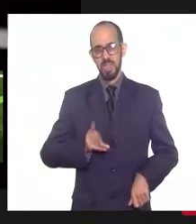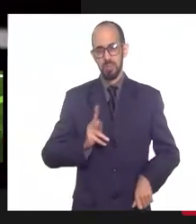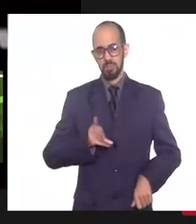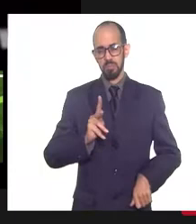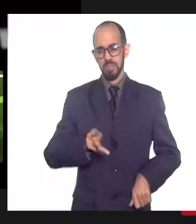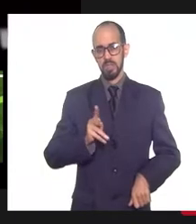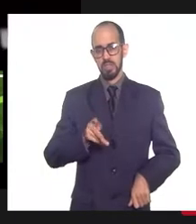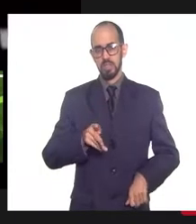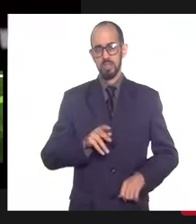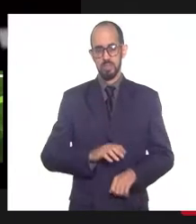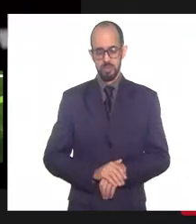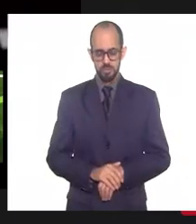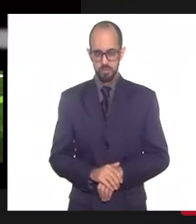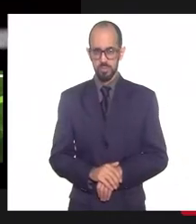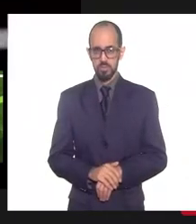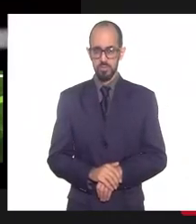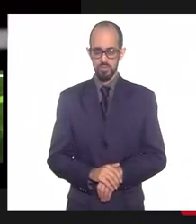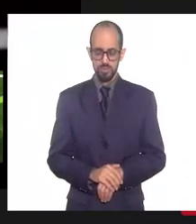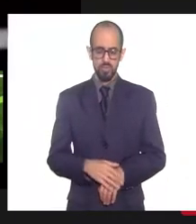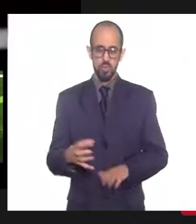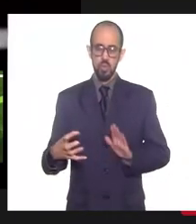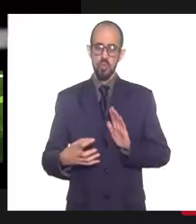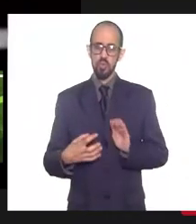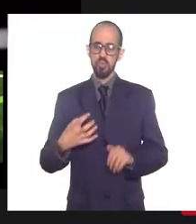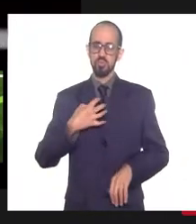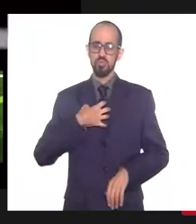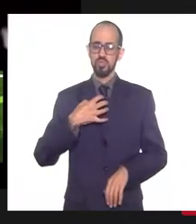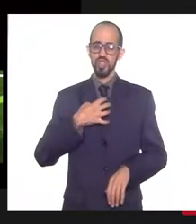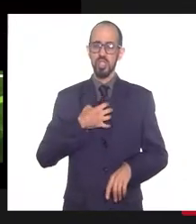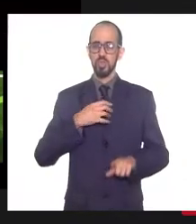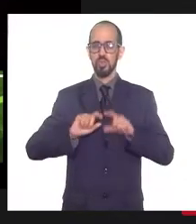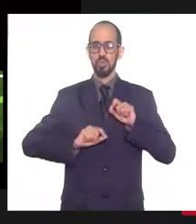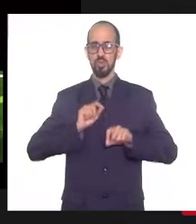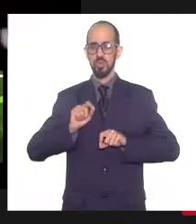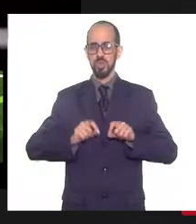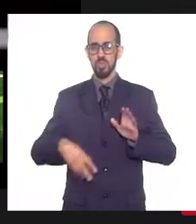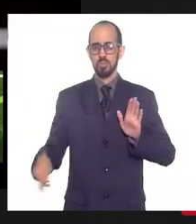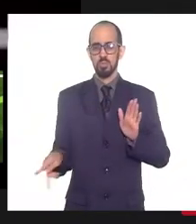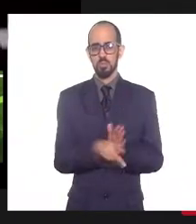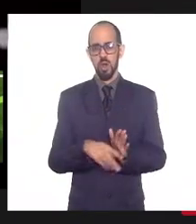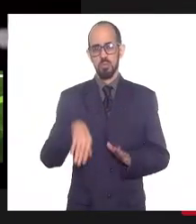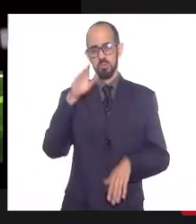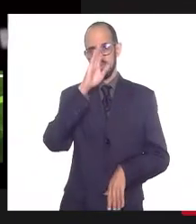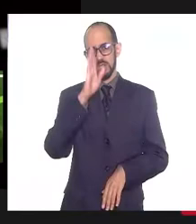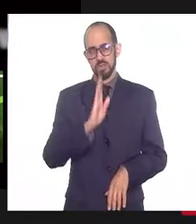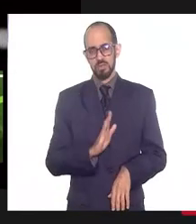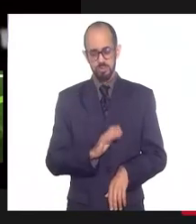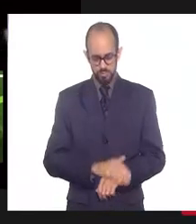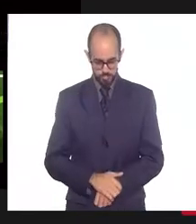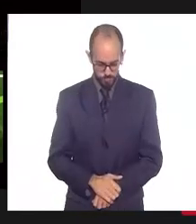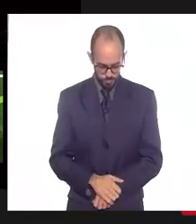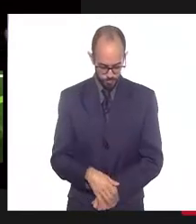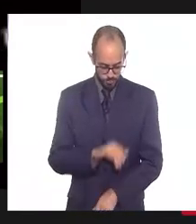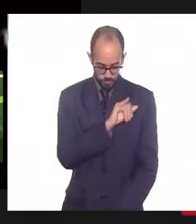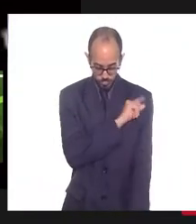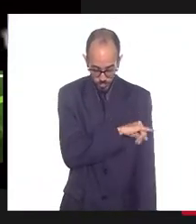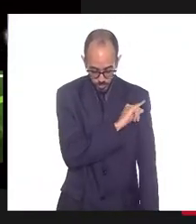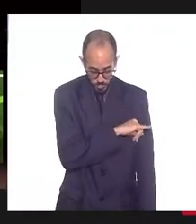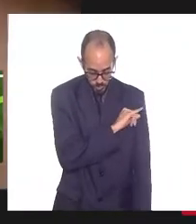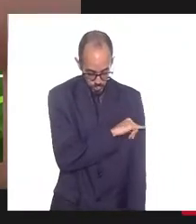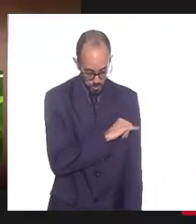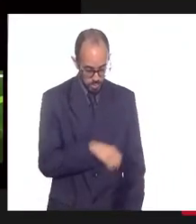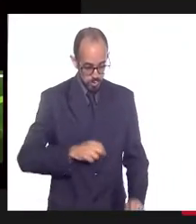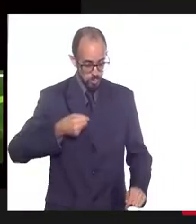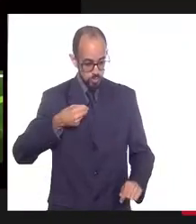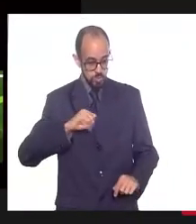sistemáticos à forma do brasileiro, né? O Rio de Janeiro, que sempre foi uma